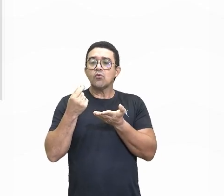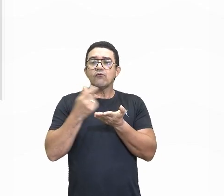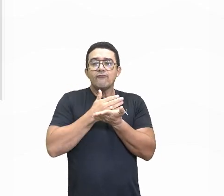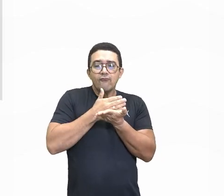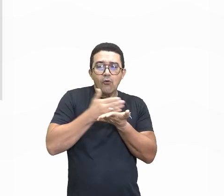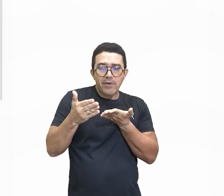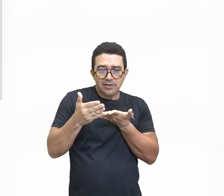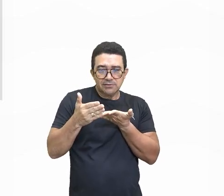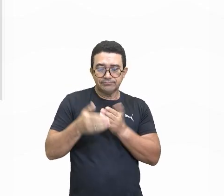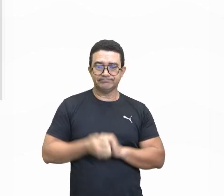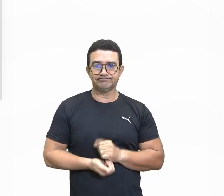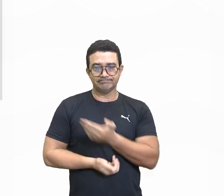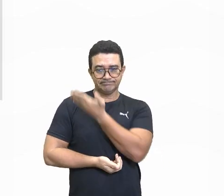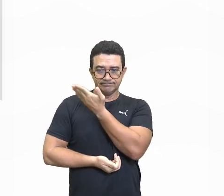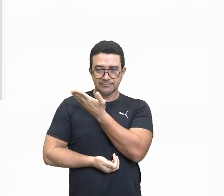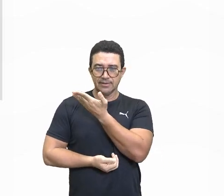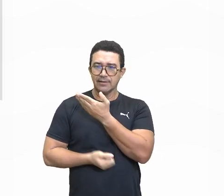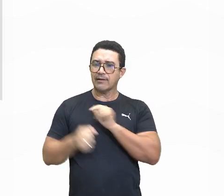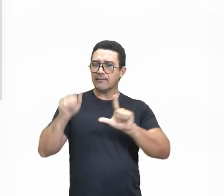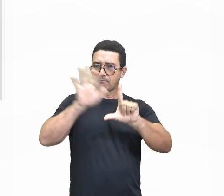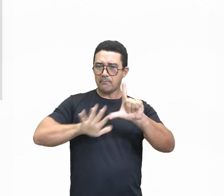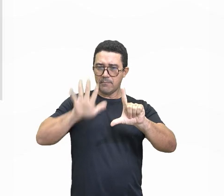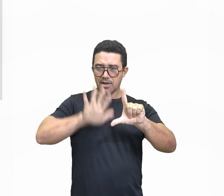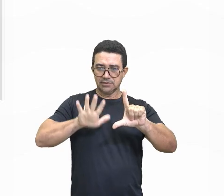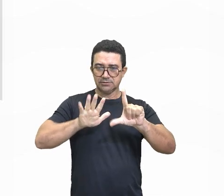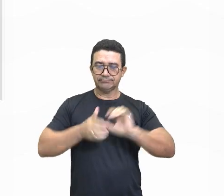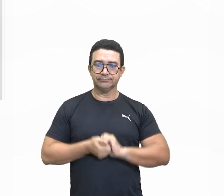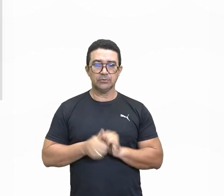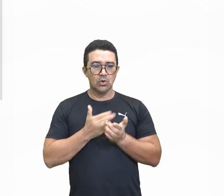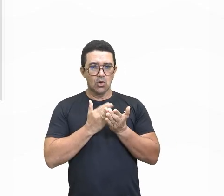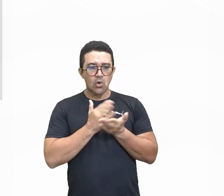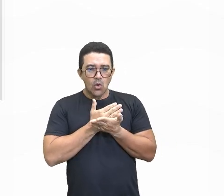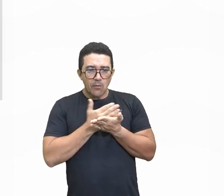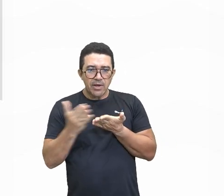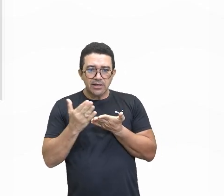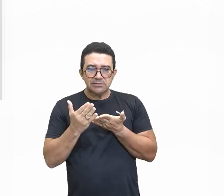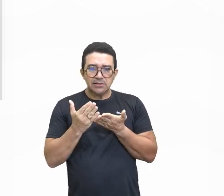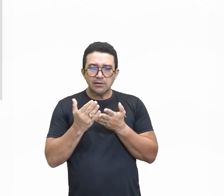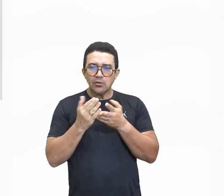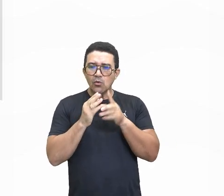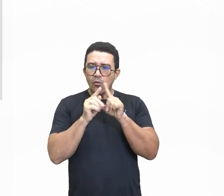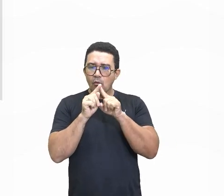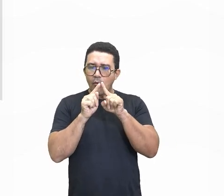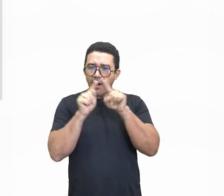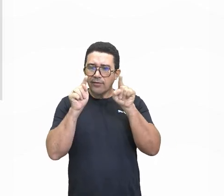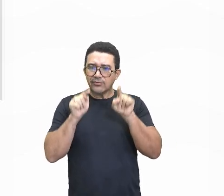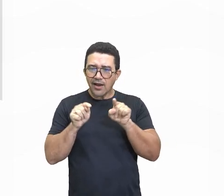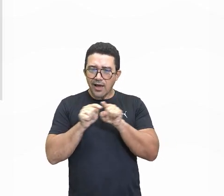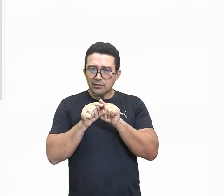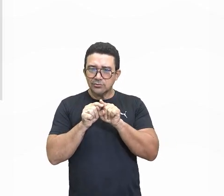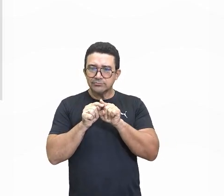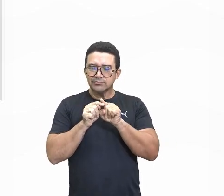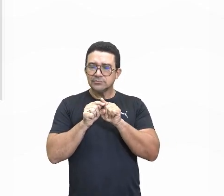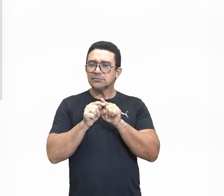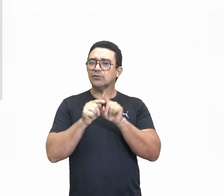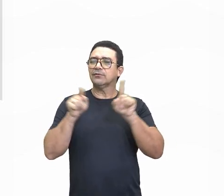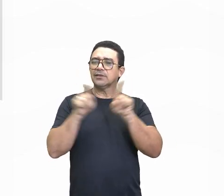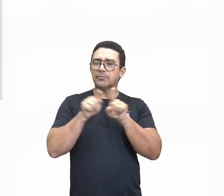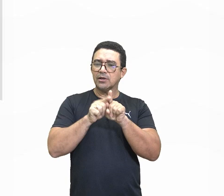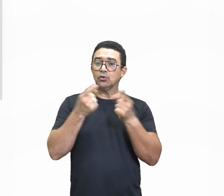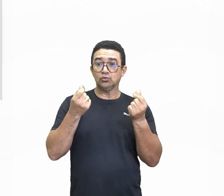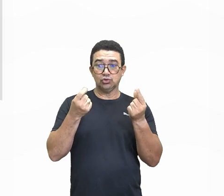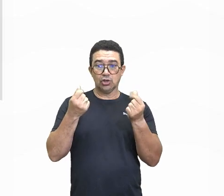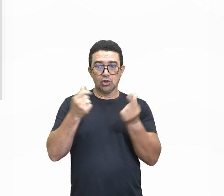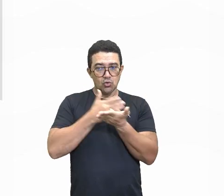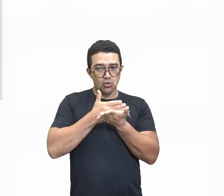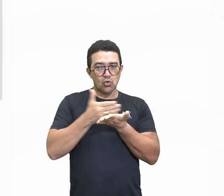temos essa imagem, observem. Começa com um quadradinho. Depois, esse mesmo valor, tá?